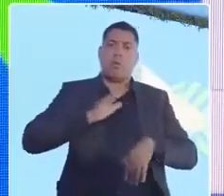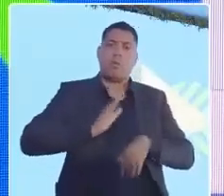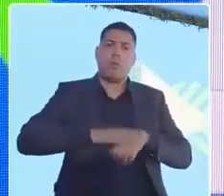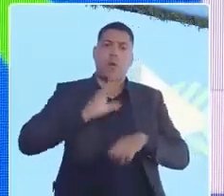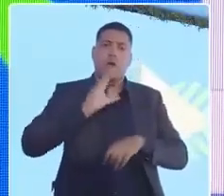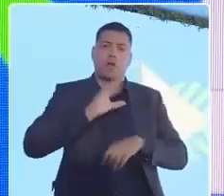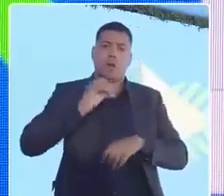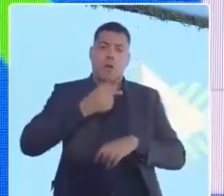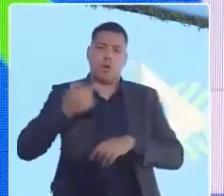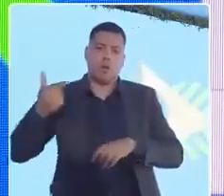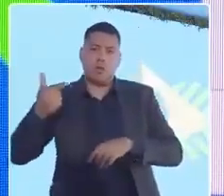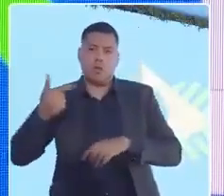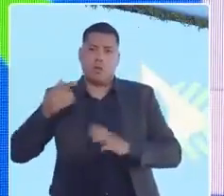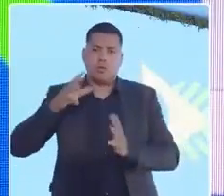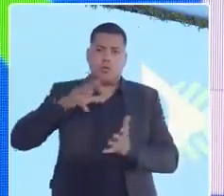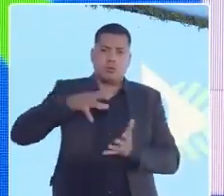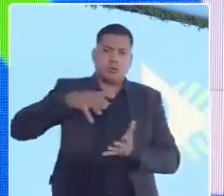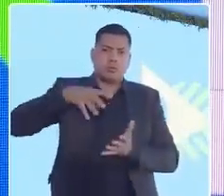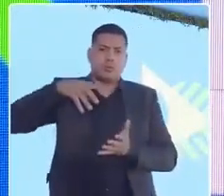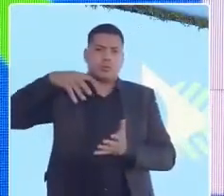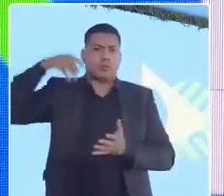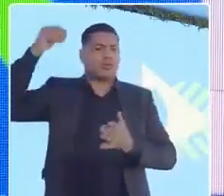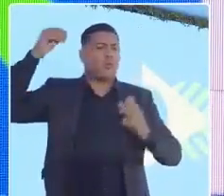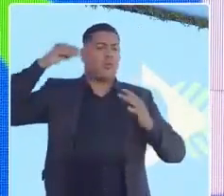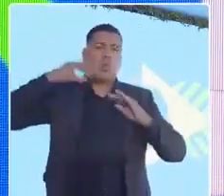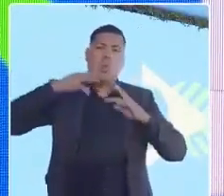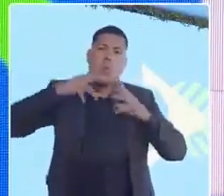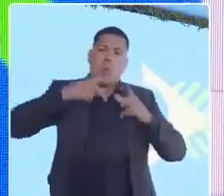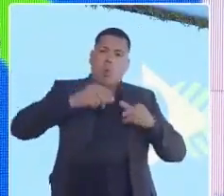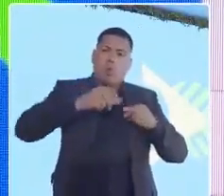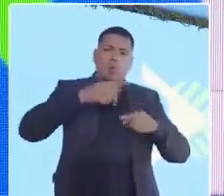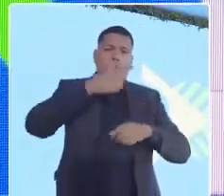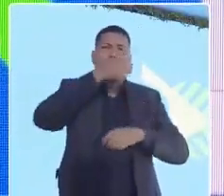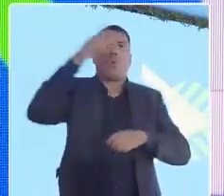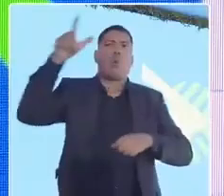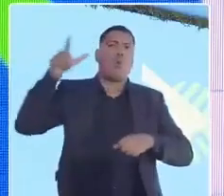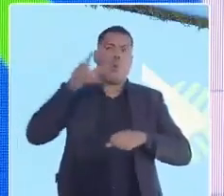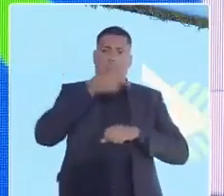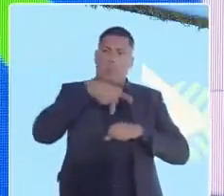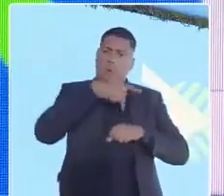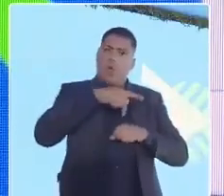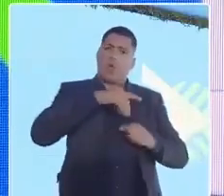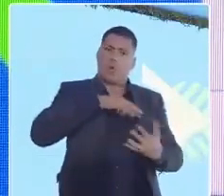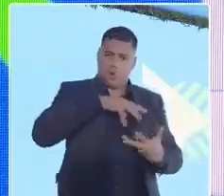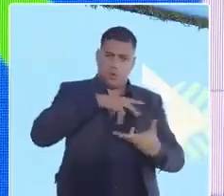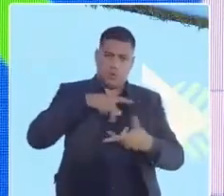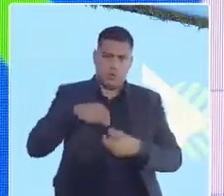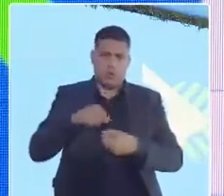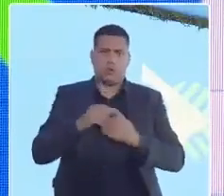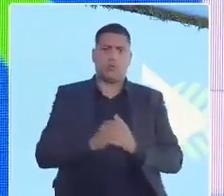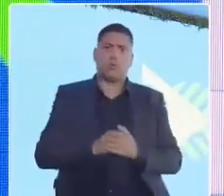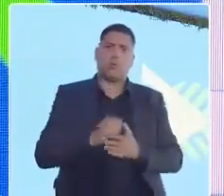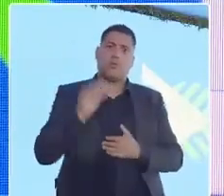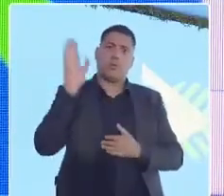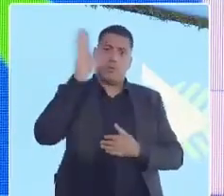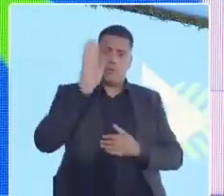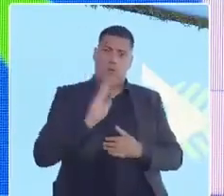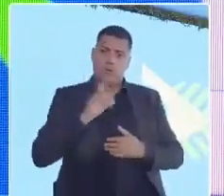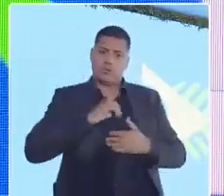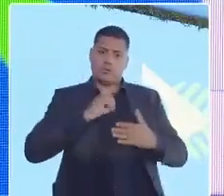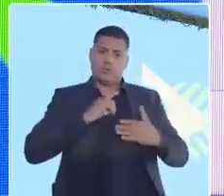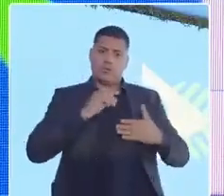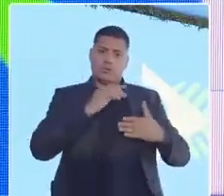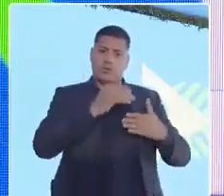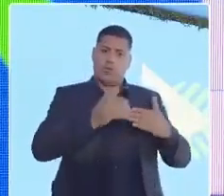por toda a superfície terrestre do planeta o o Brasil está entre os países mais biodiversos do